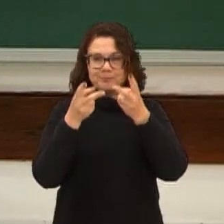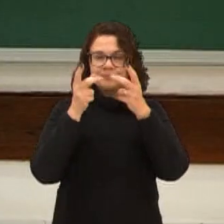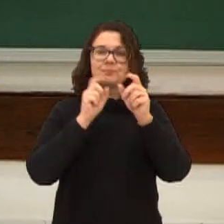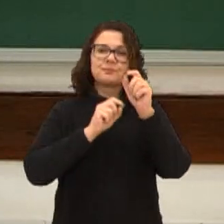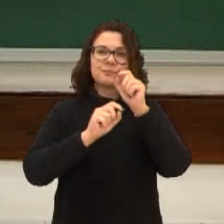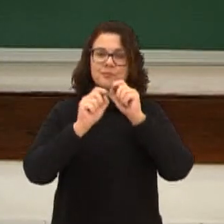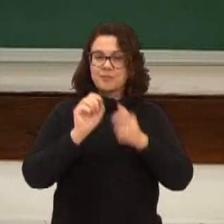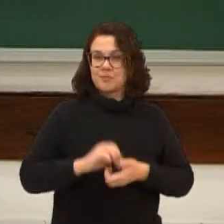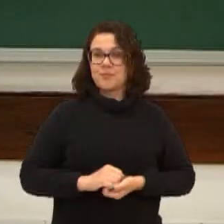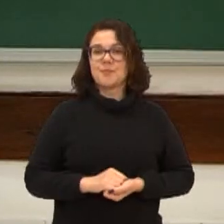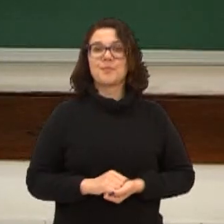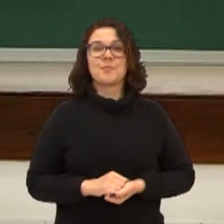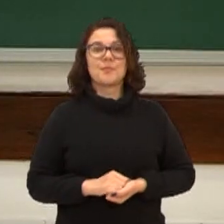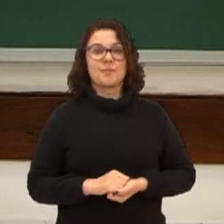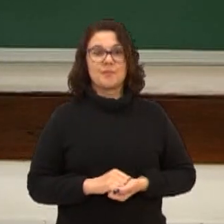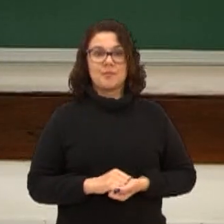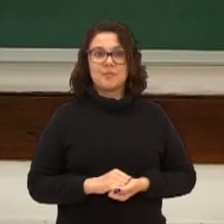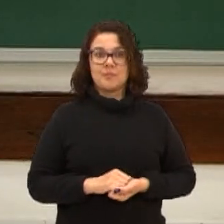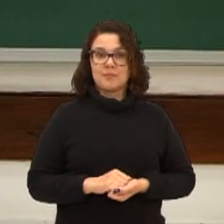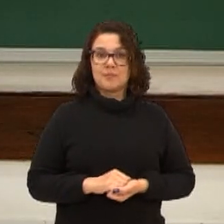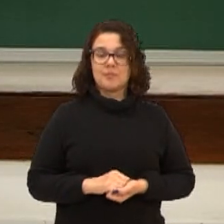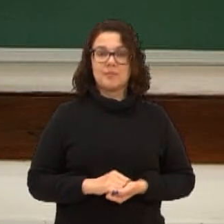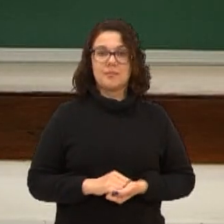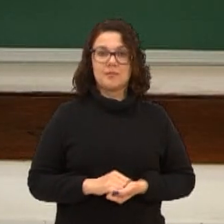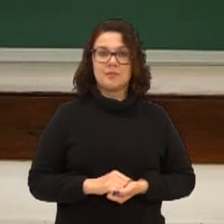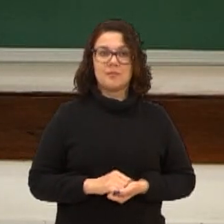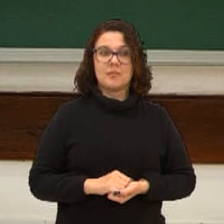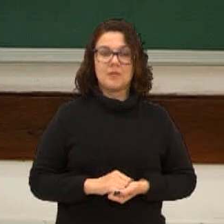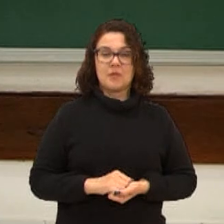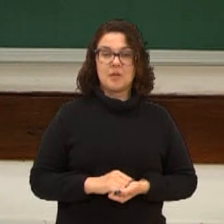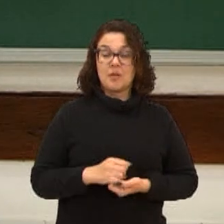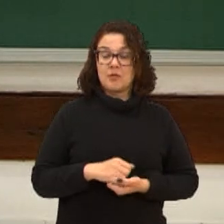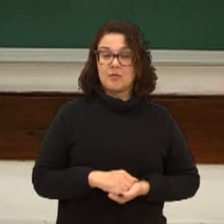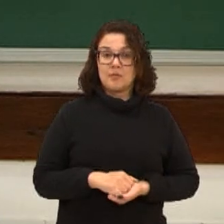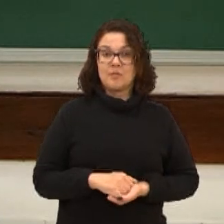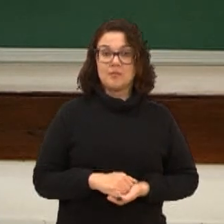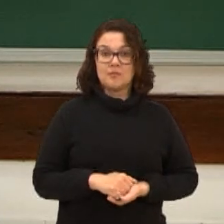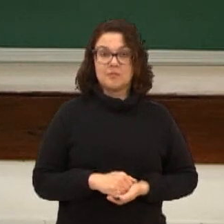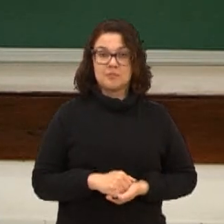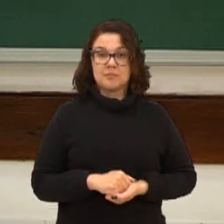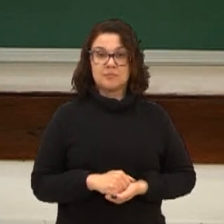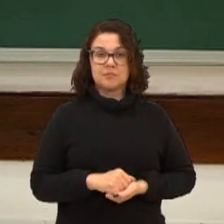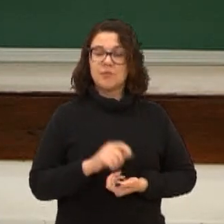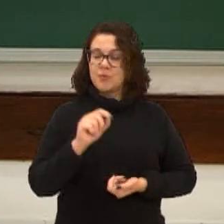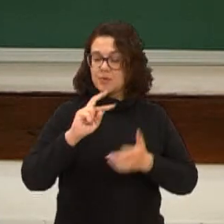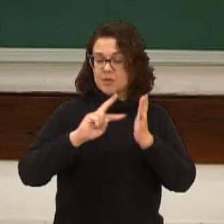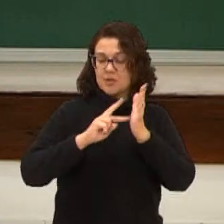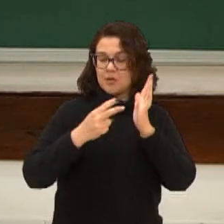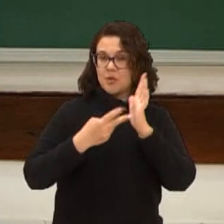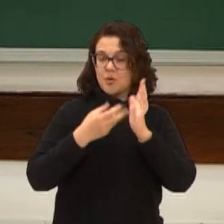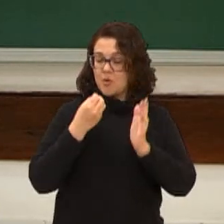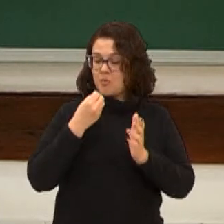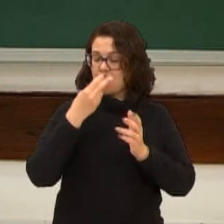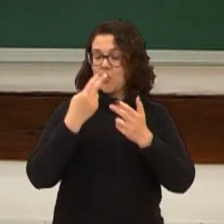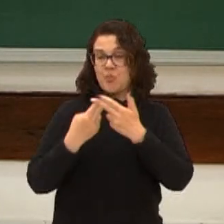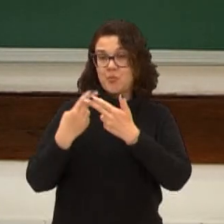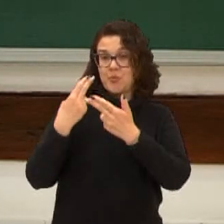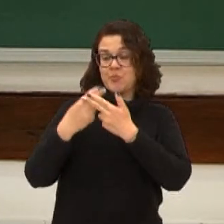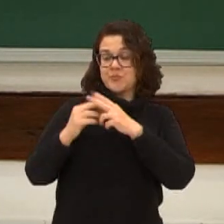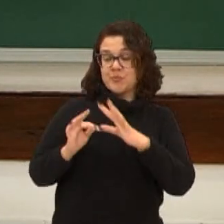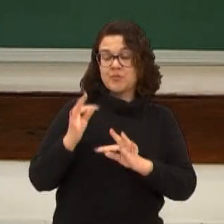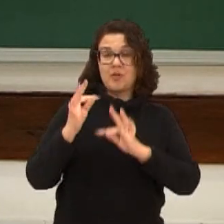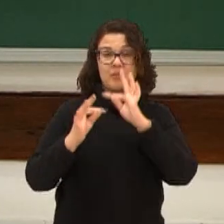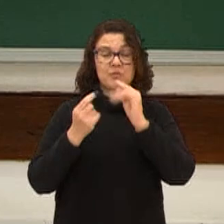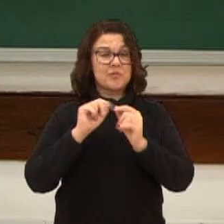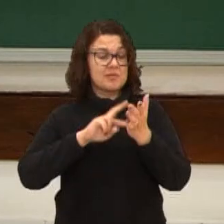vocês para esse bom uso à tecnologia. O que seria esse bom uso da